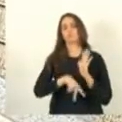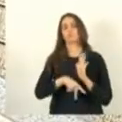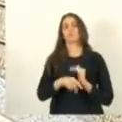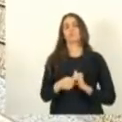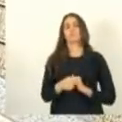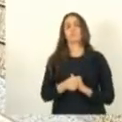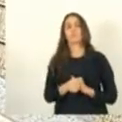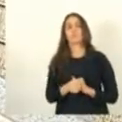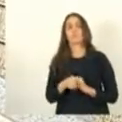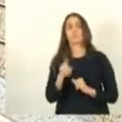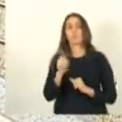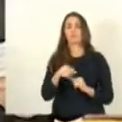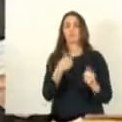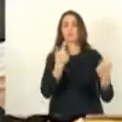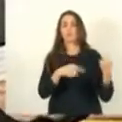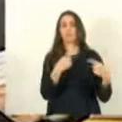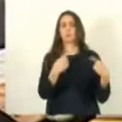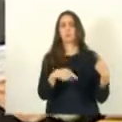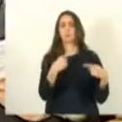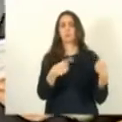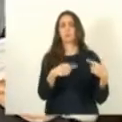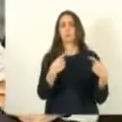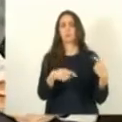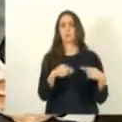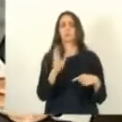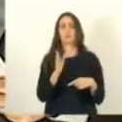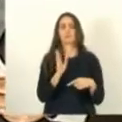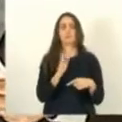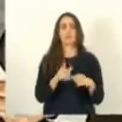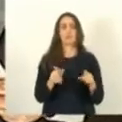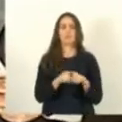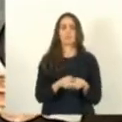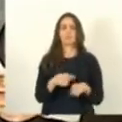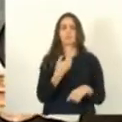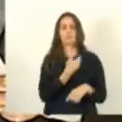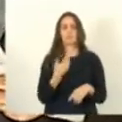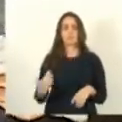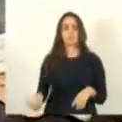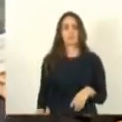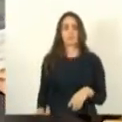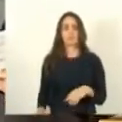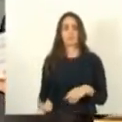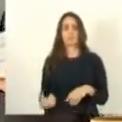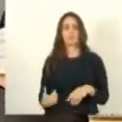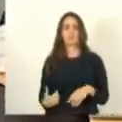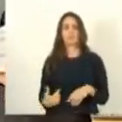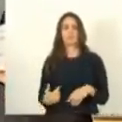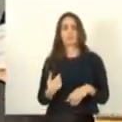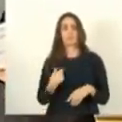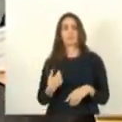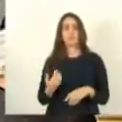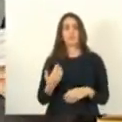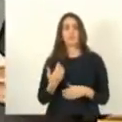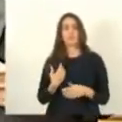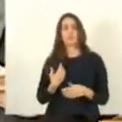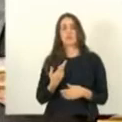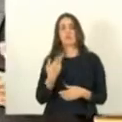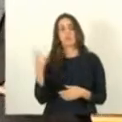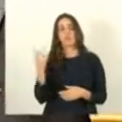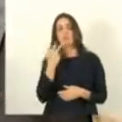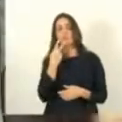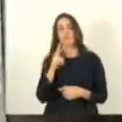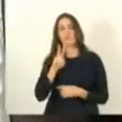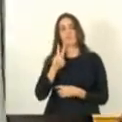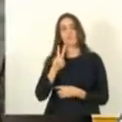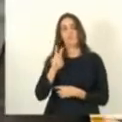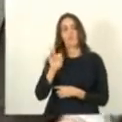matéria foi amplamente discutida, o governo, inclusive, na sanção parcial, né? Como veto parcial, tem